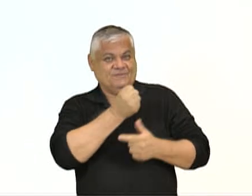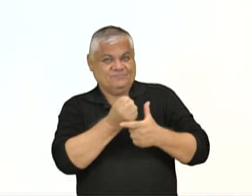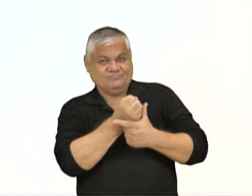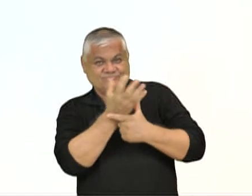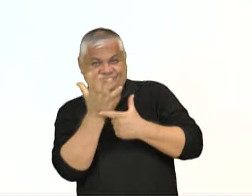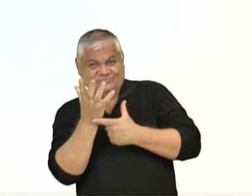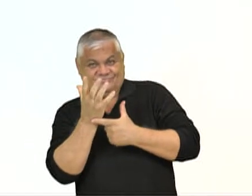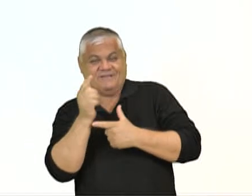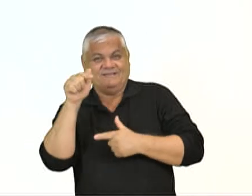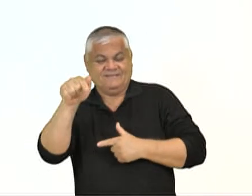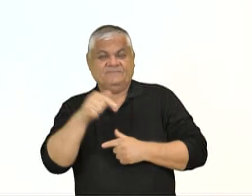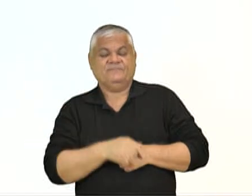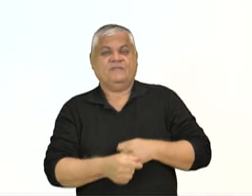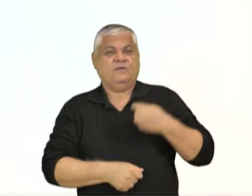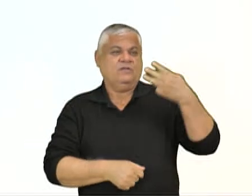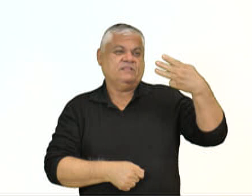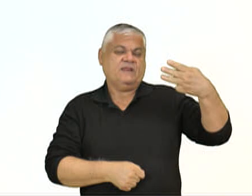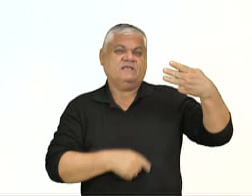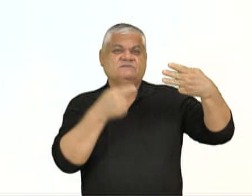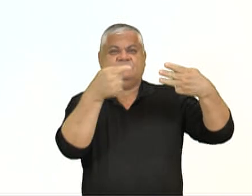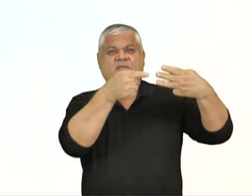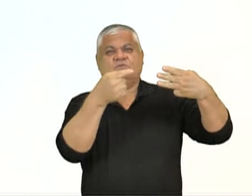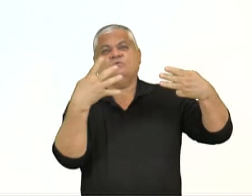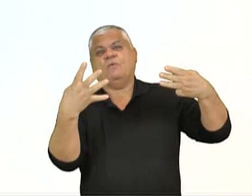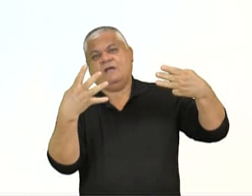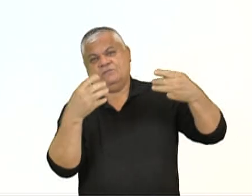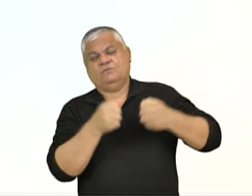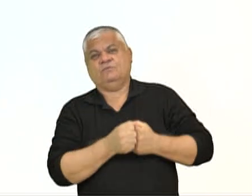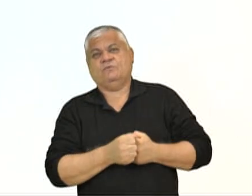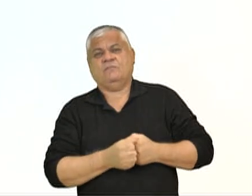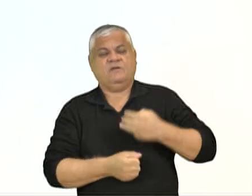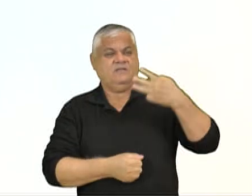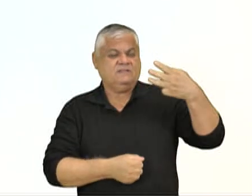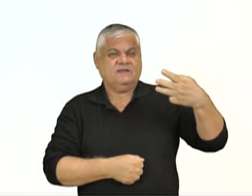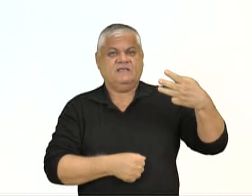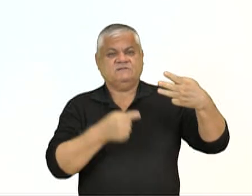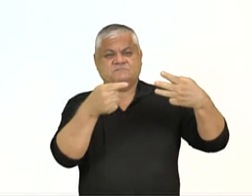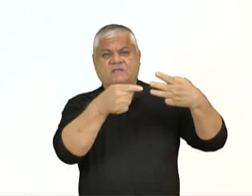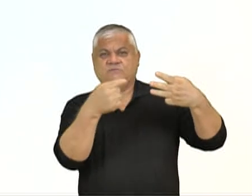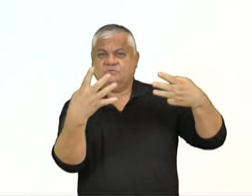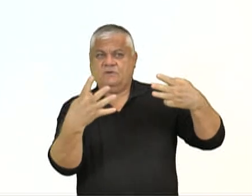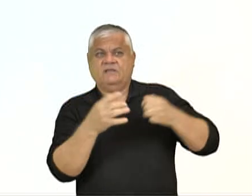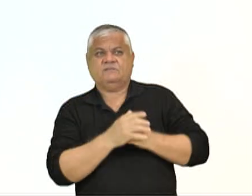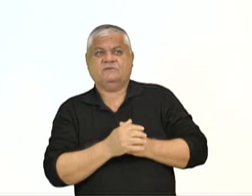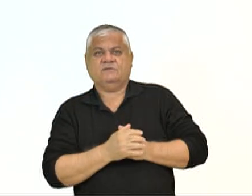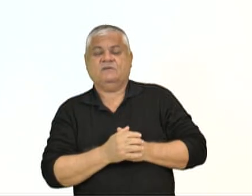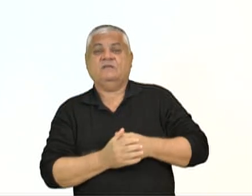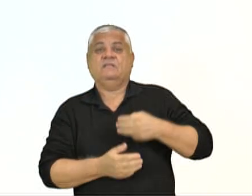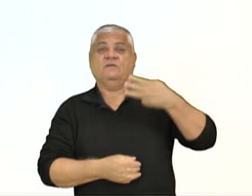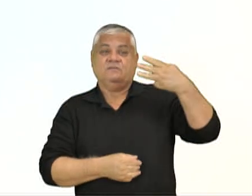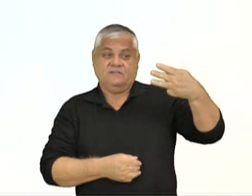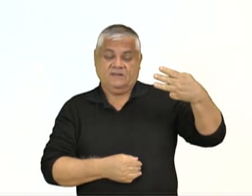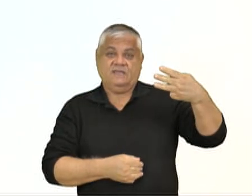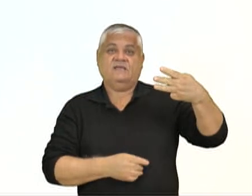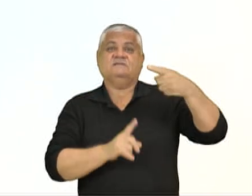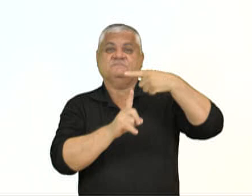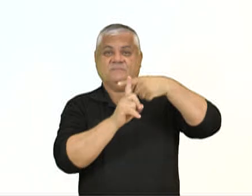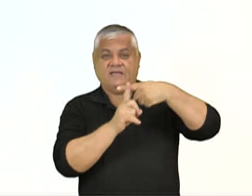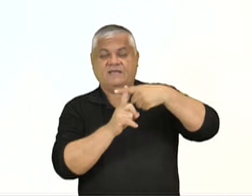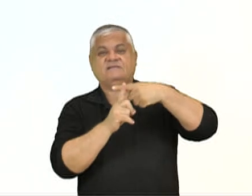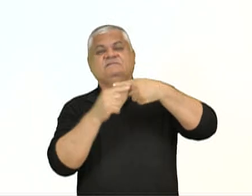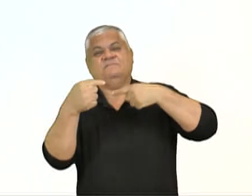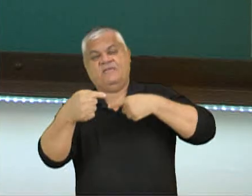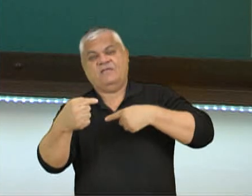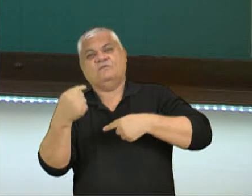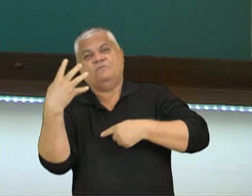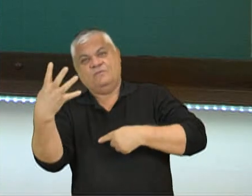tenho 3 menos 4, como é que eu represento dessa forma aqui? Então, 3 mais menos 4.